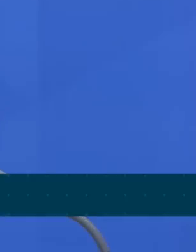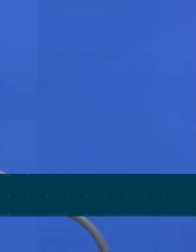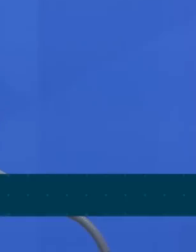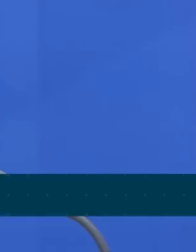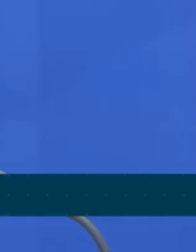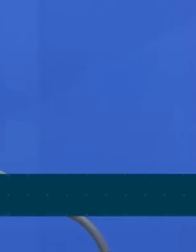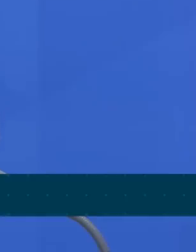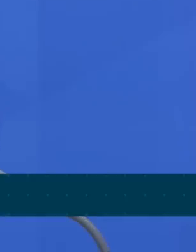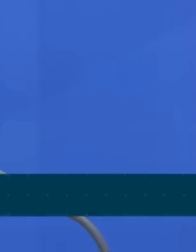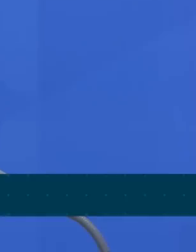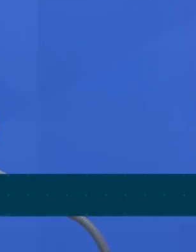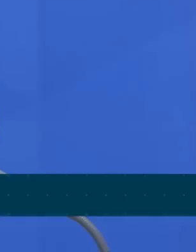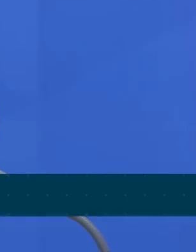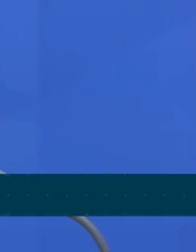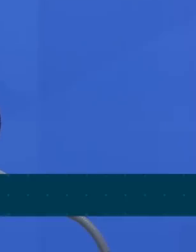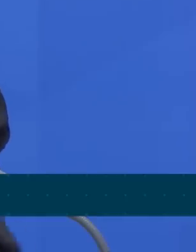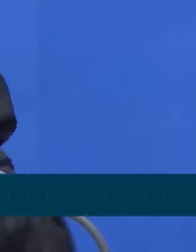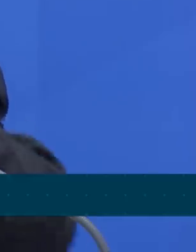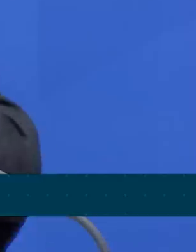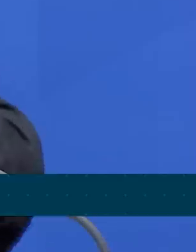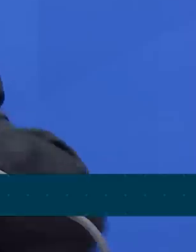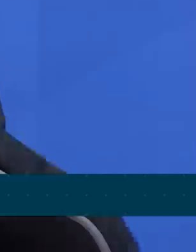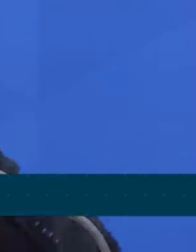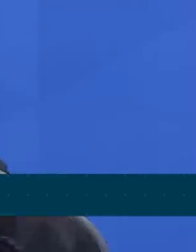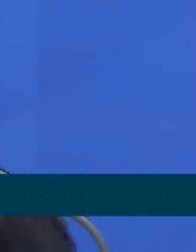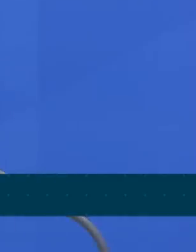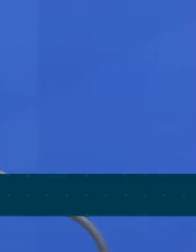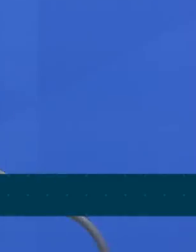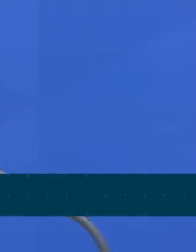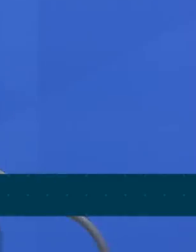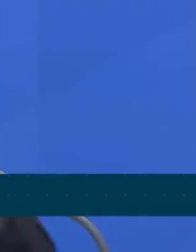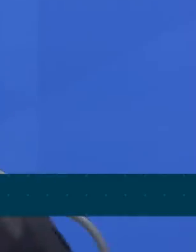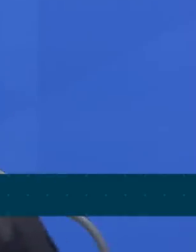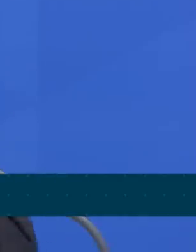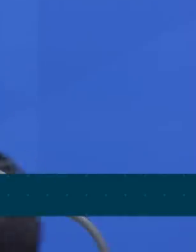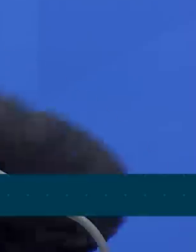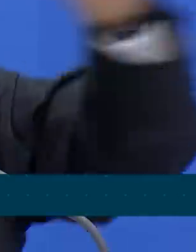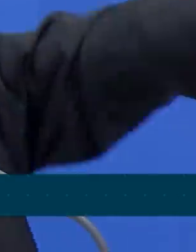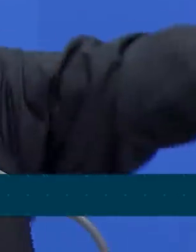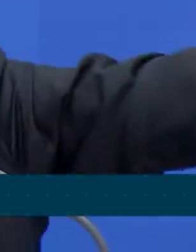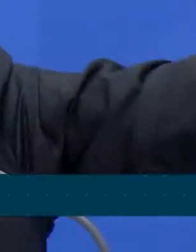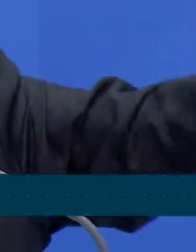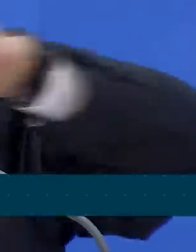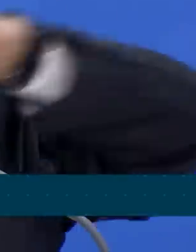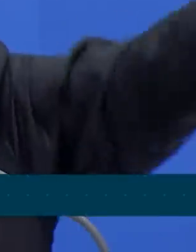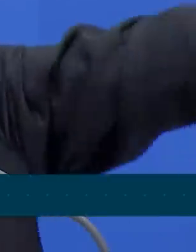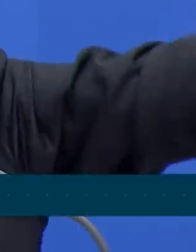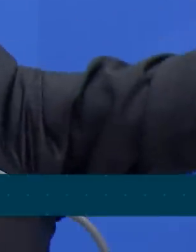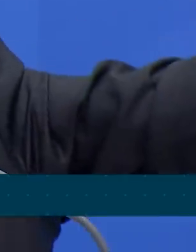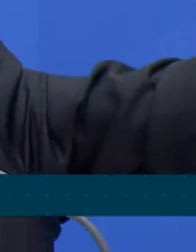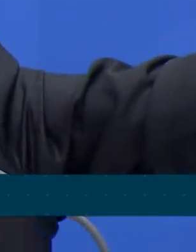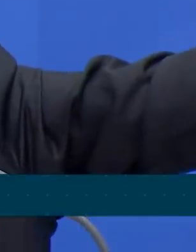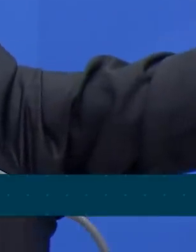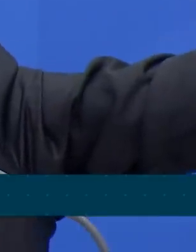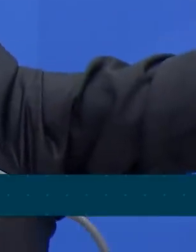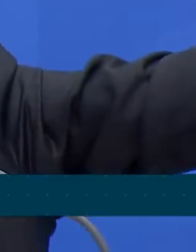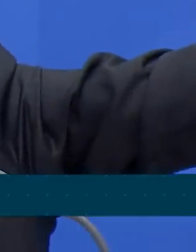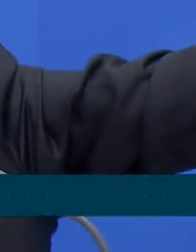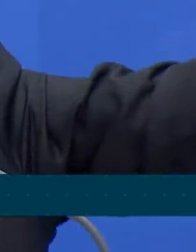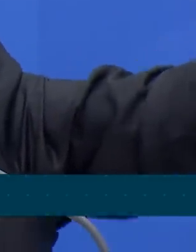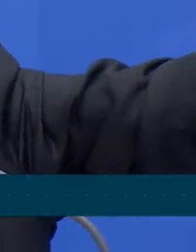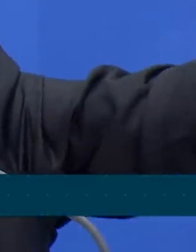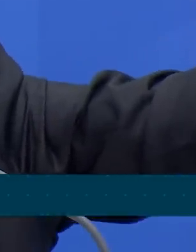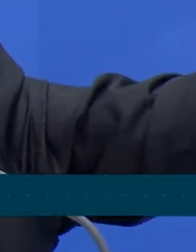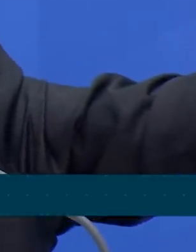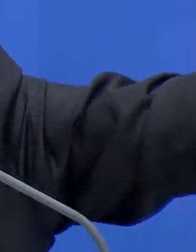é diz mata e tem uma série de estradas vicinais que não estão nem nos mapas e nem computadas nas nossas